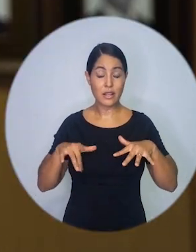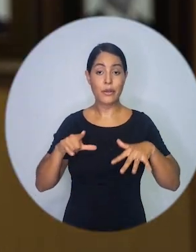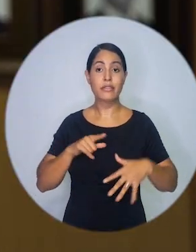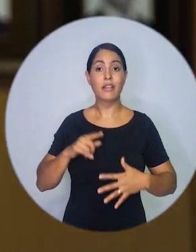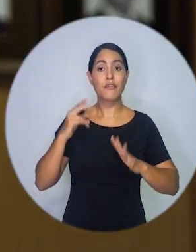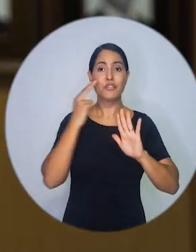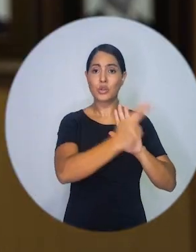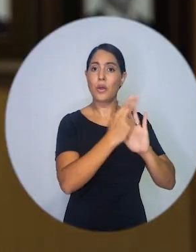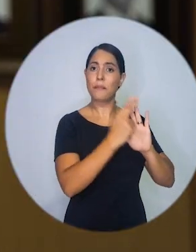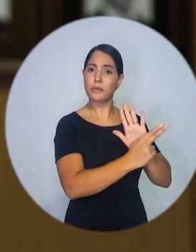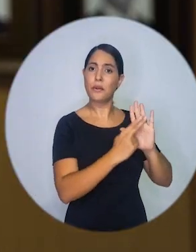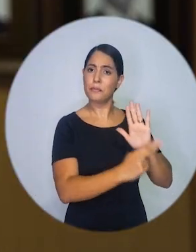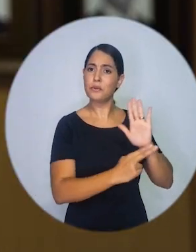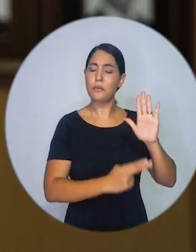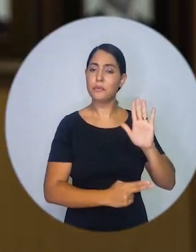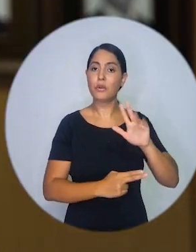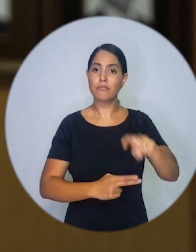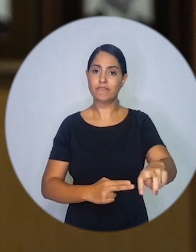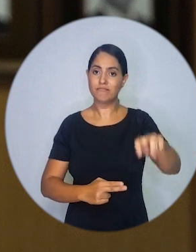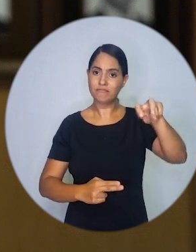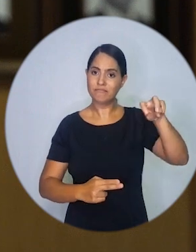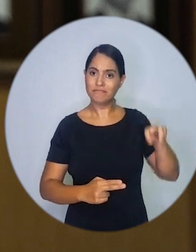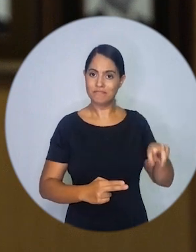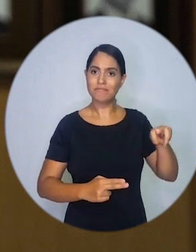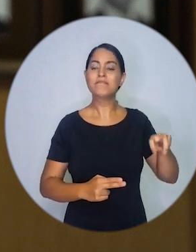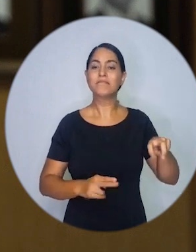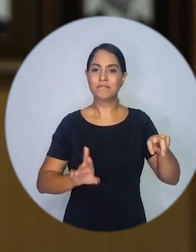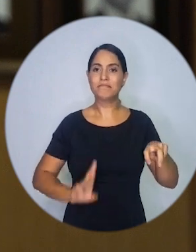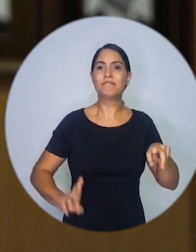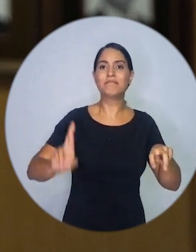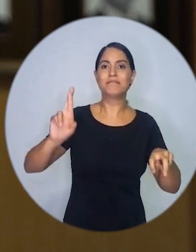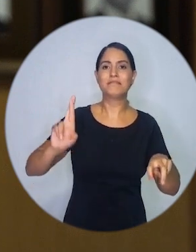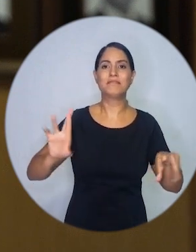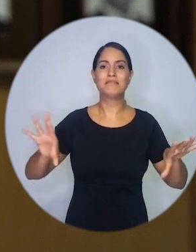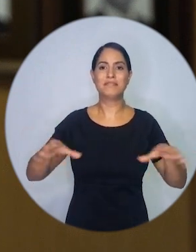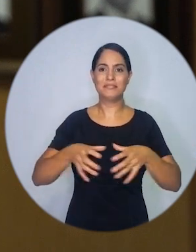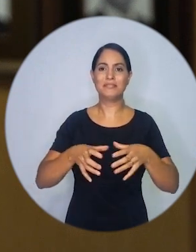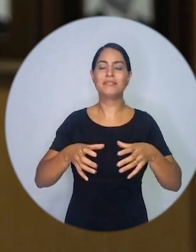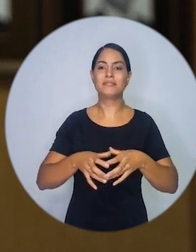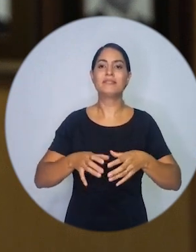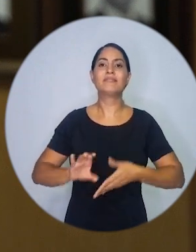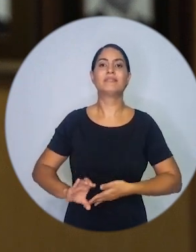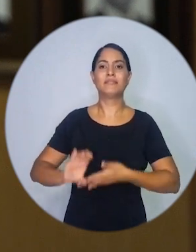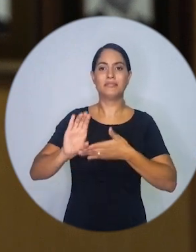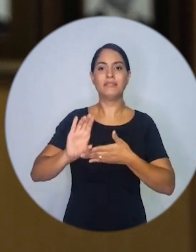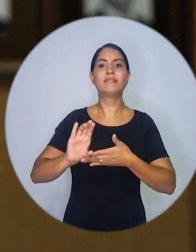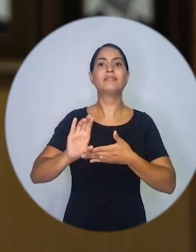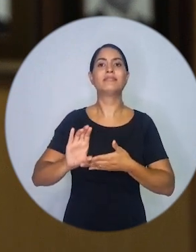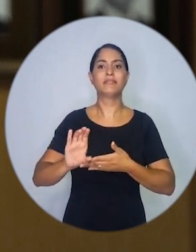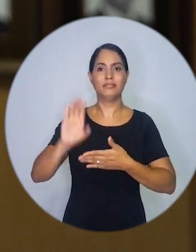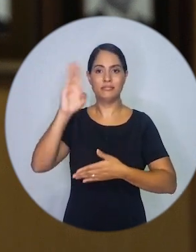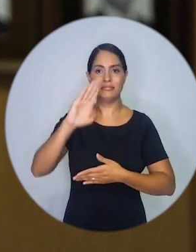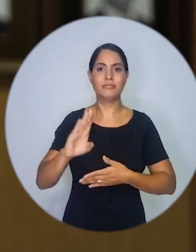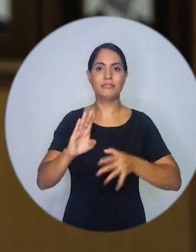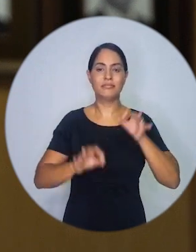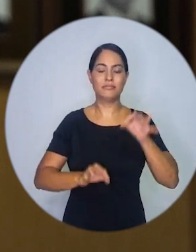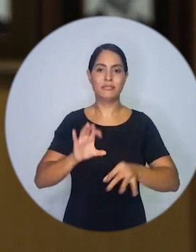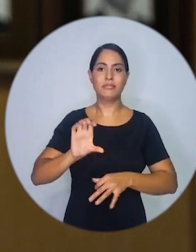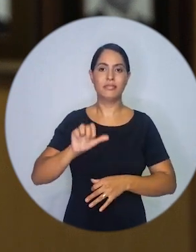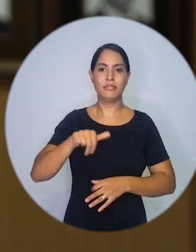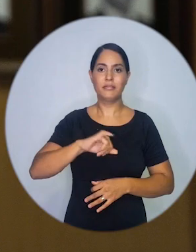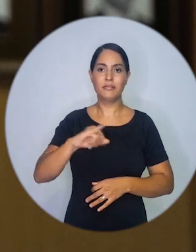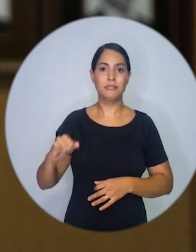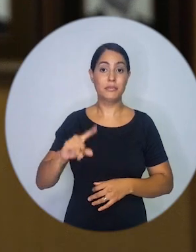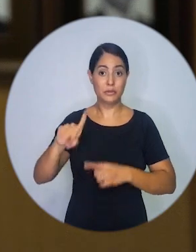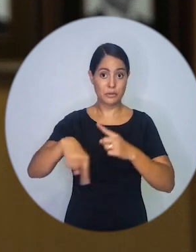novos nomes indicados pela advocacia para representar a classe no Conselho Nacional de Justiça durante o próximo biênio. As